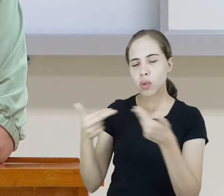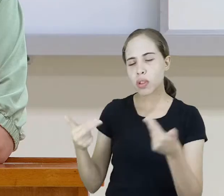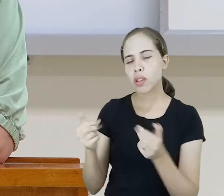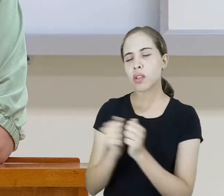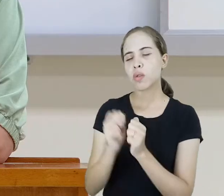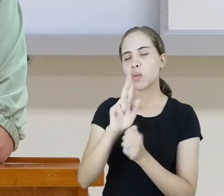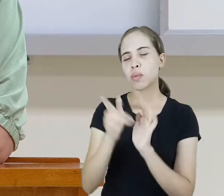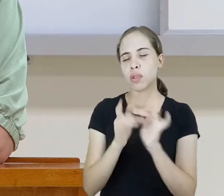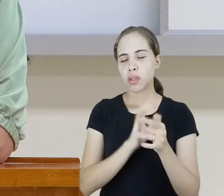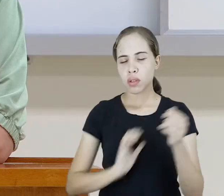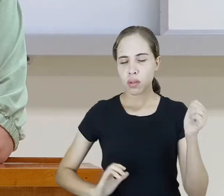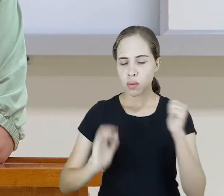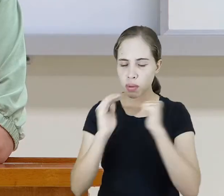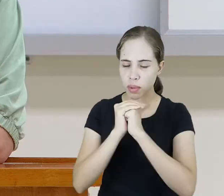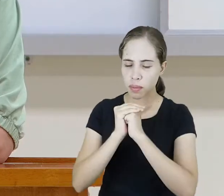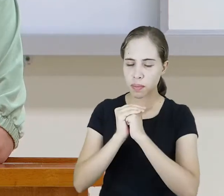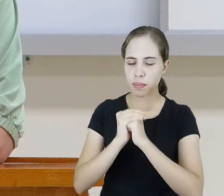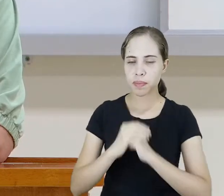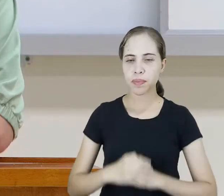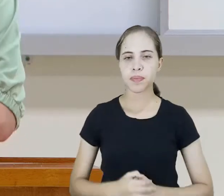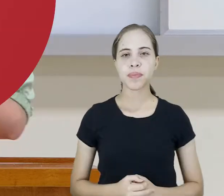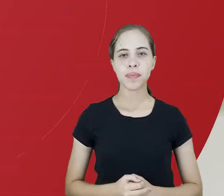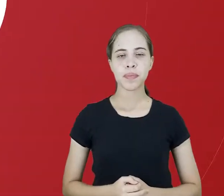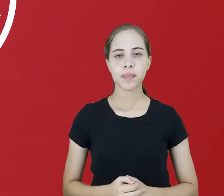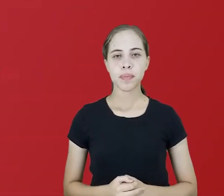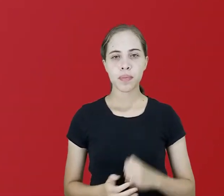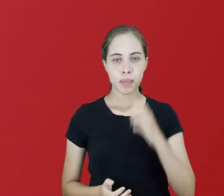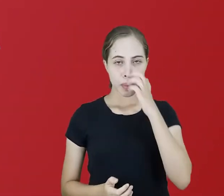nome de Jesus Cristo. Amém.